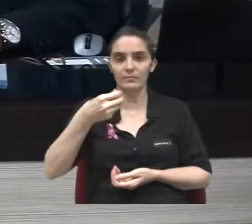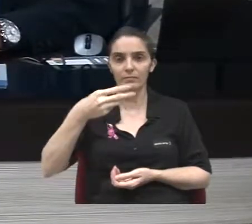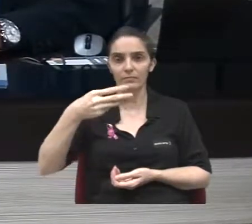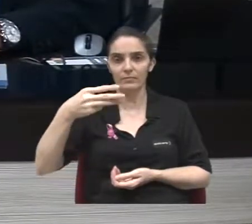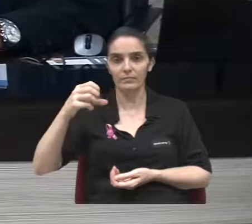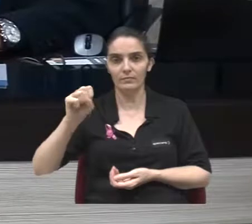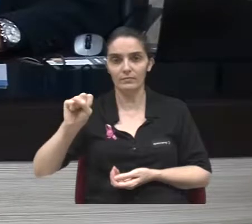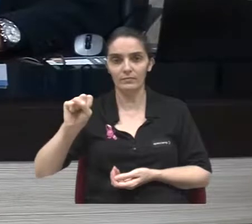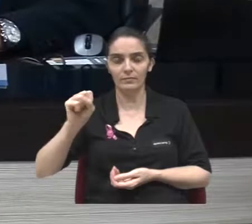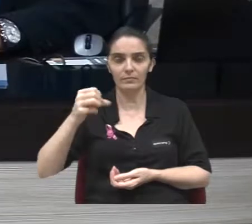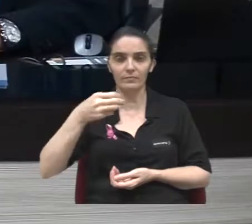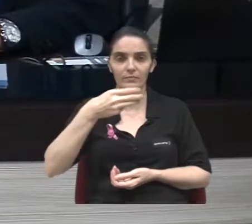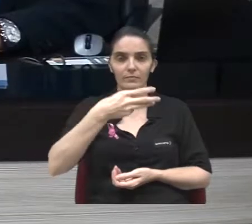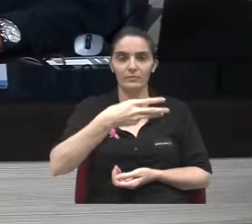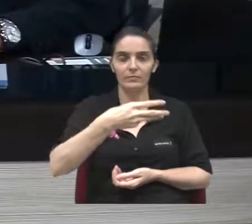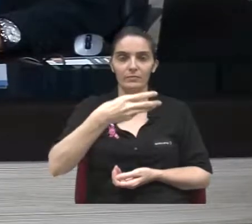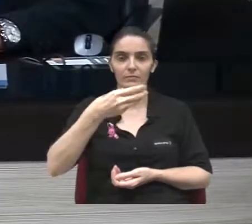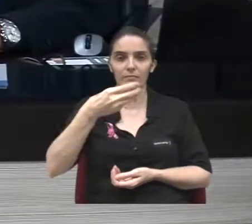3638/19.